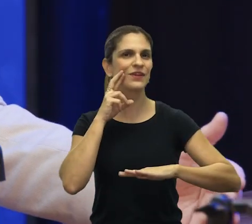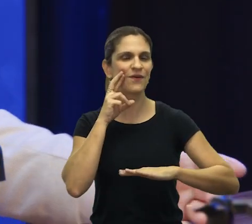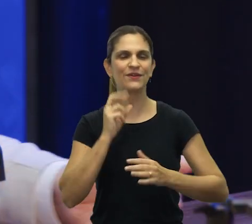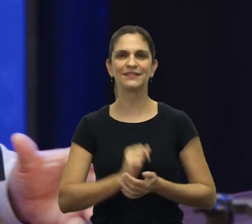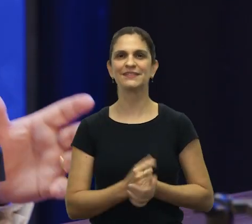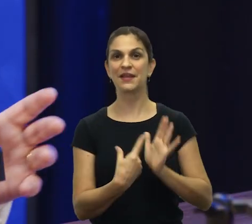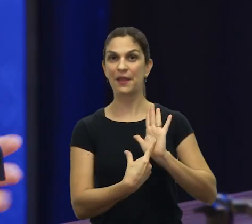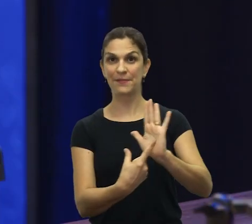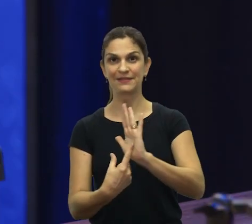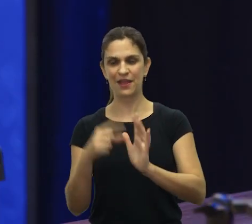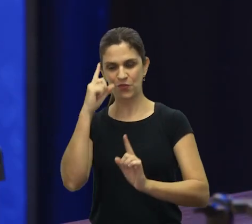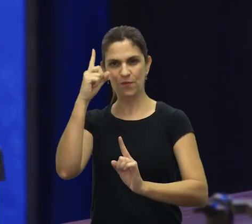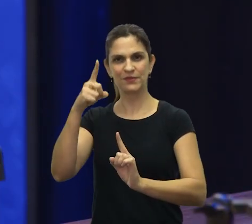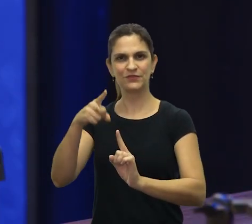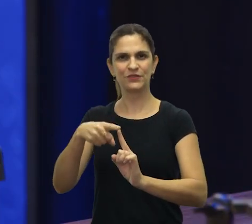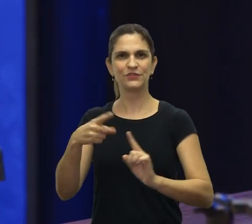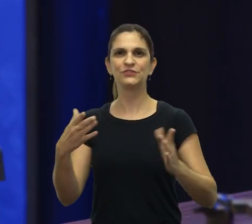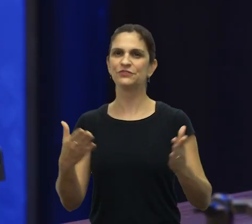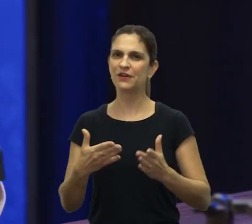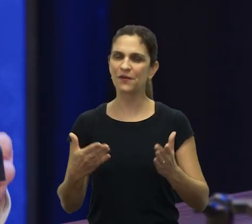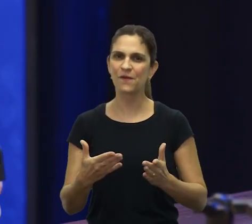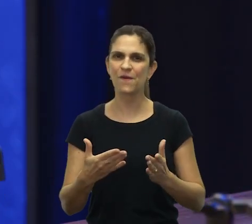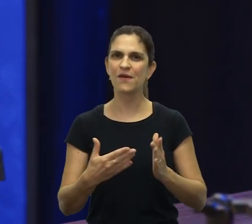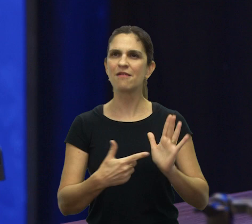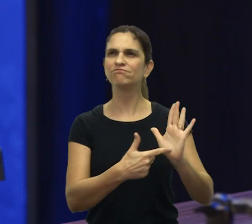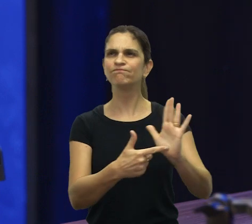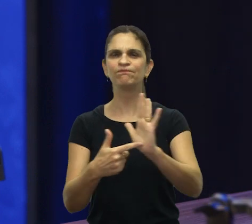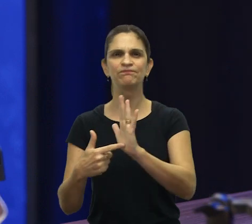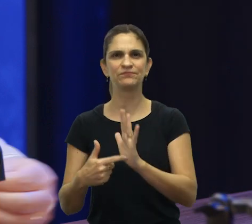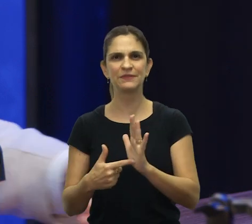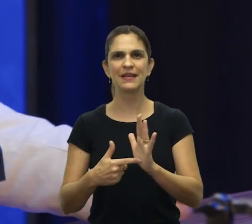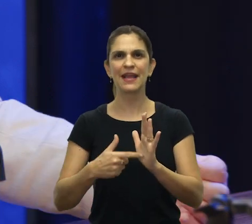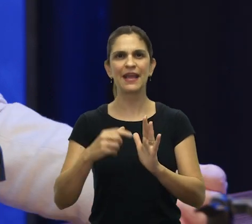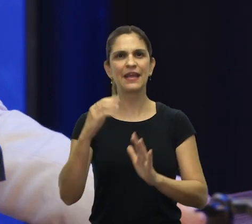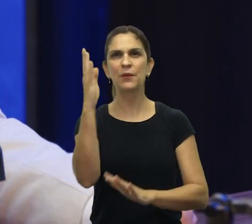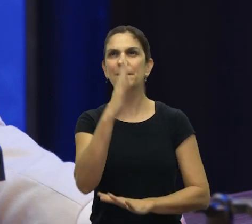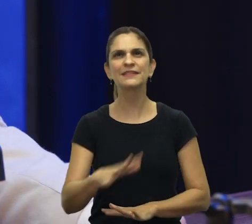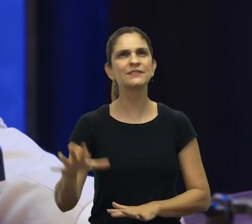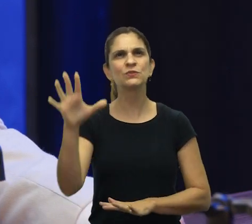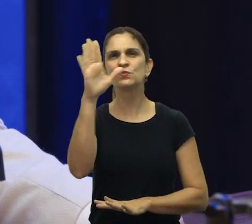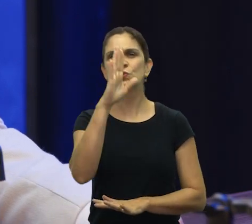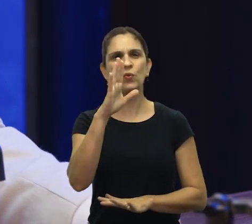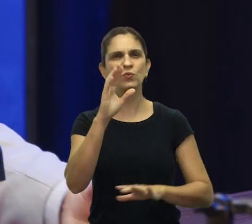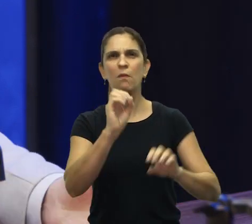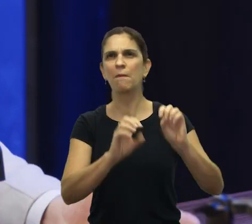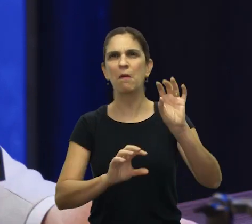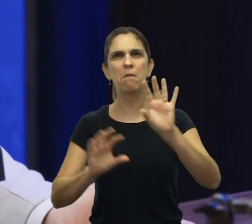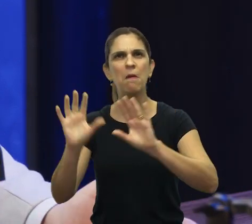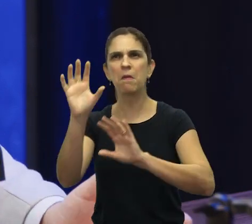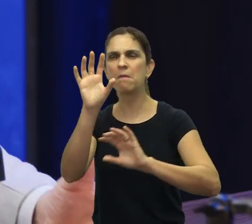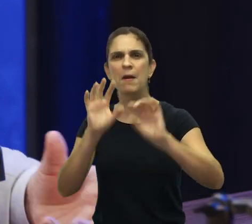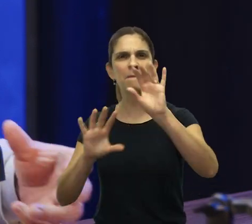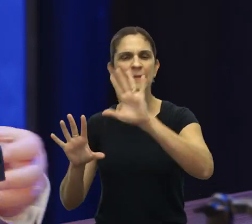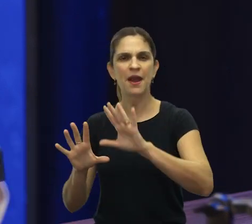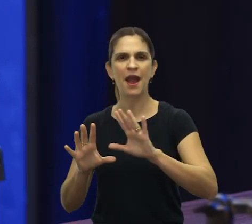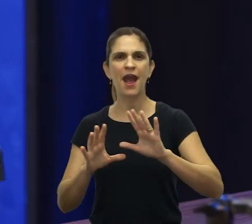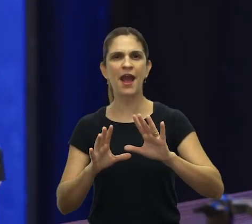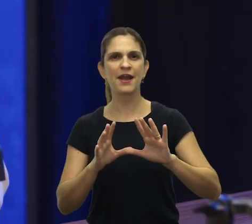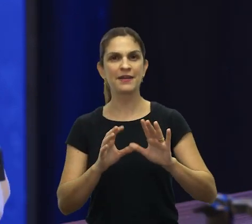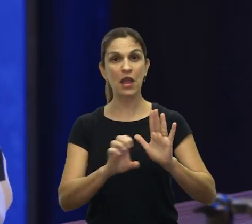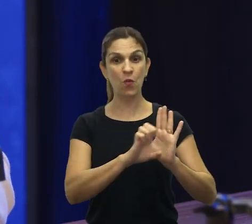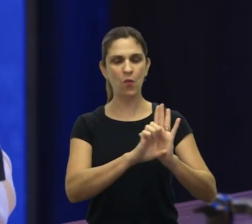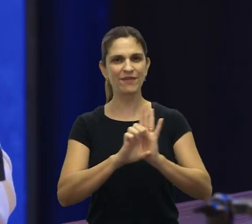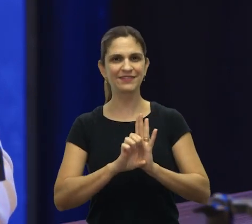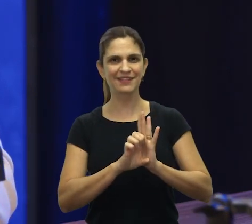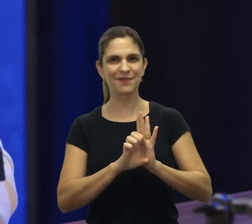vamos lá apresentar. E o nosso objetivo agora é replicar essa Casa Rosa no resto do país, através do